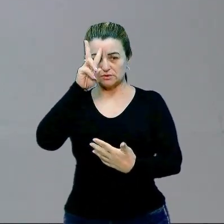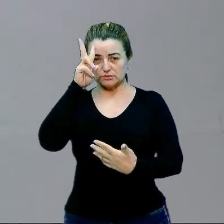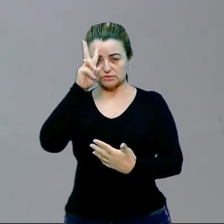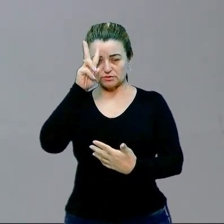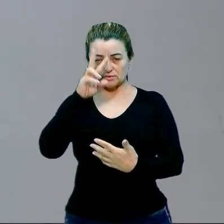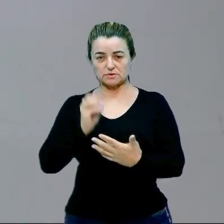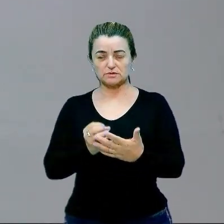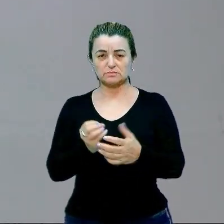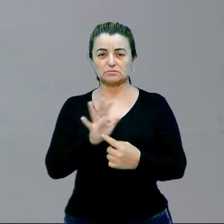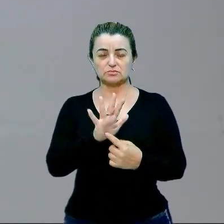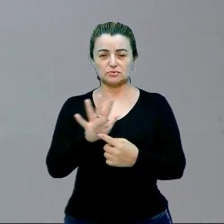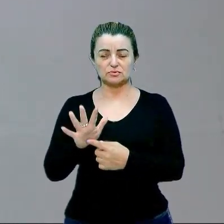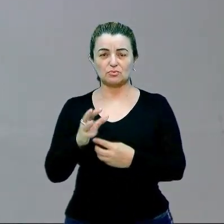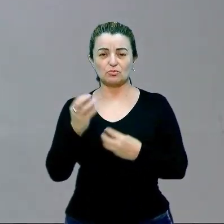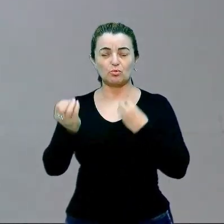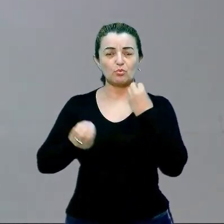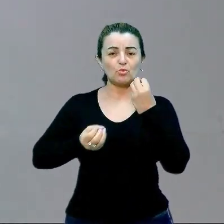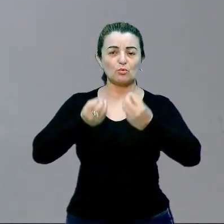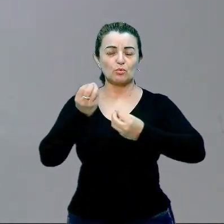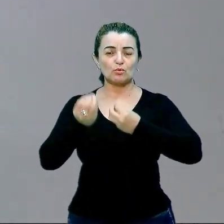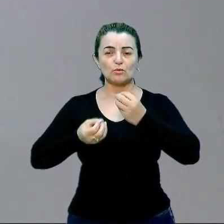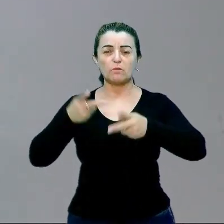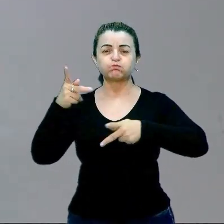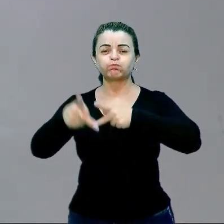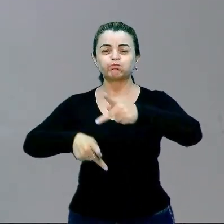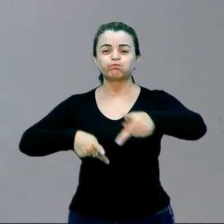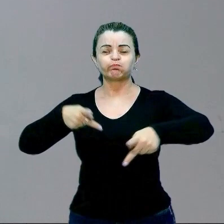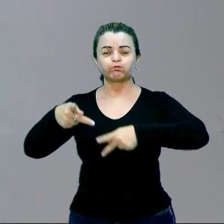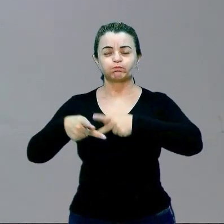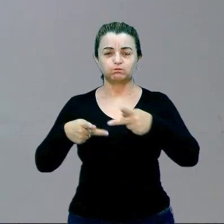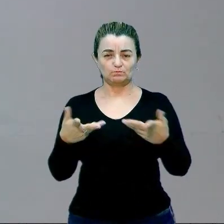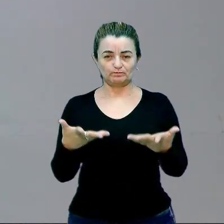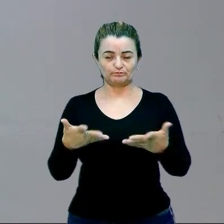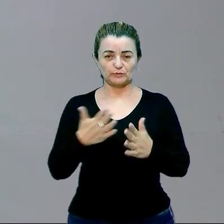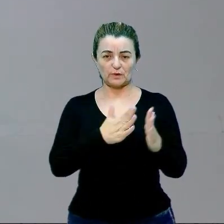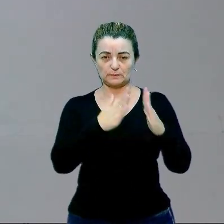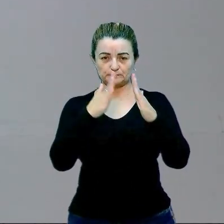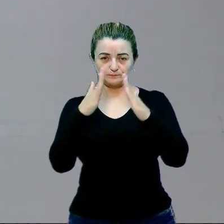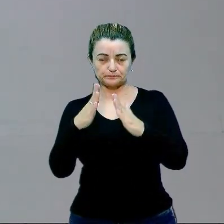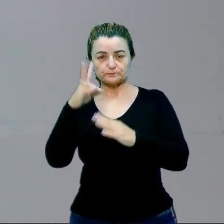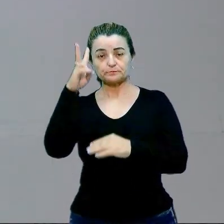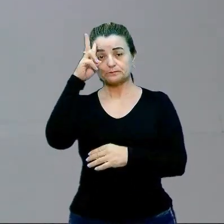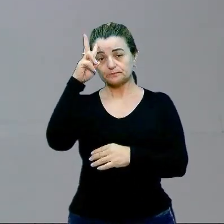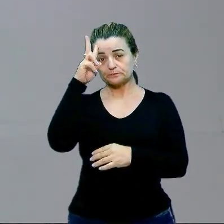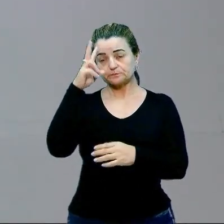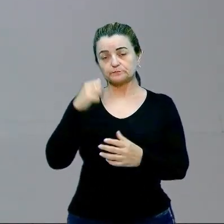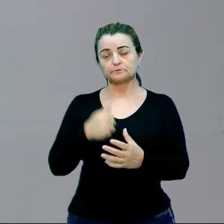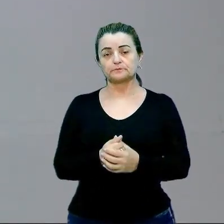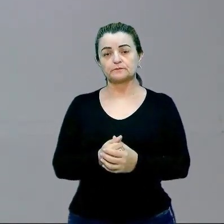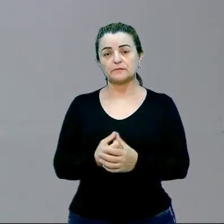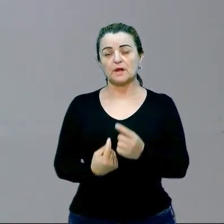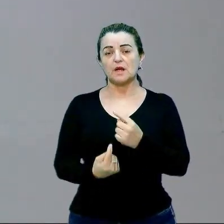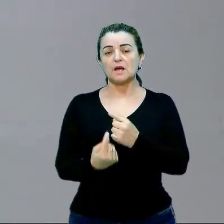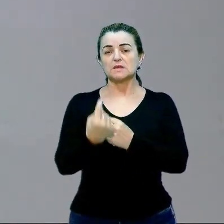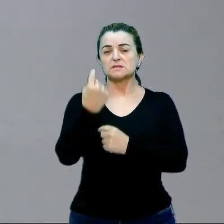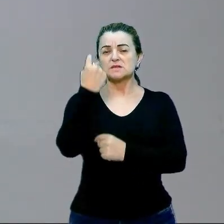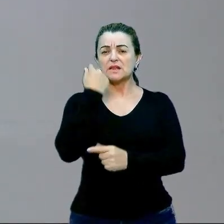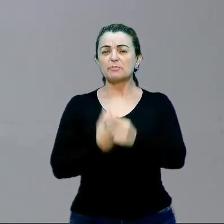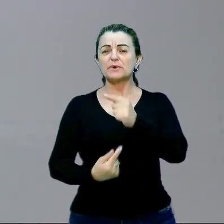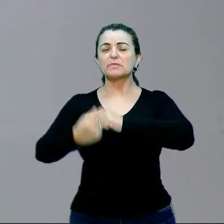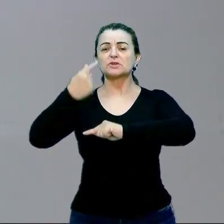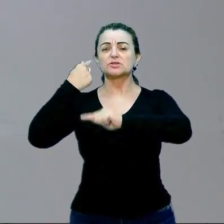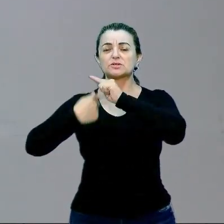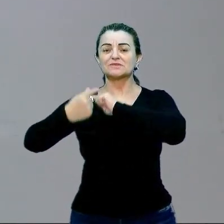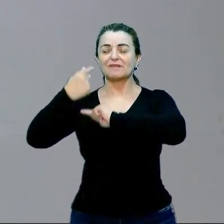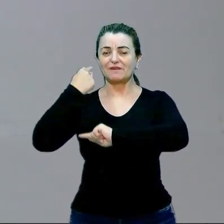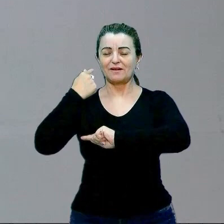o estado de espírito da nação nesse período, tá? Só lembrando aí também que se lá na primeira geração